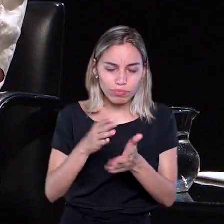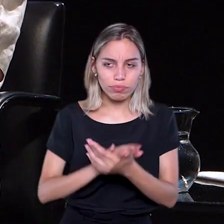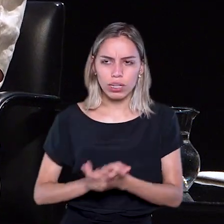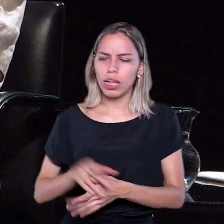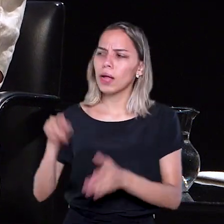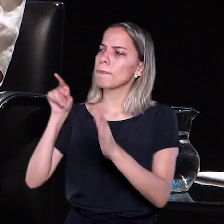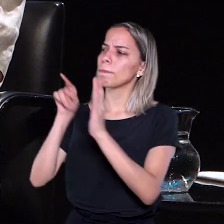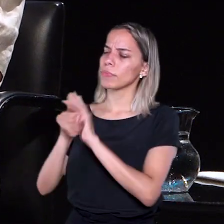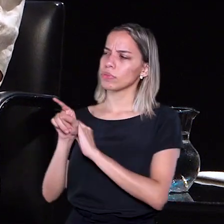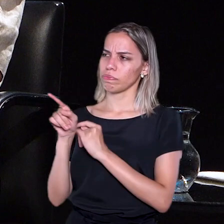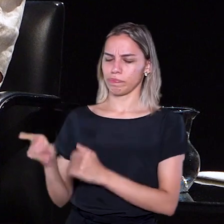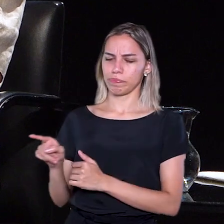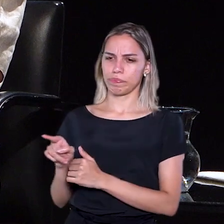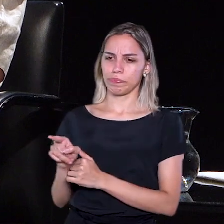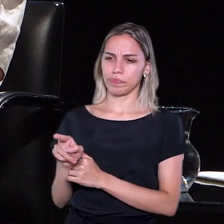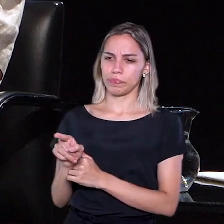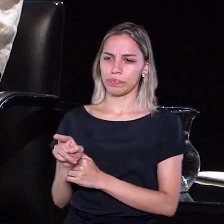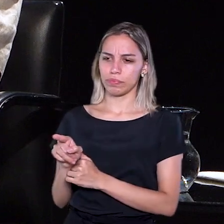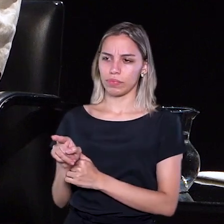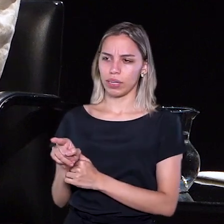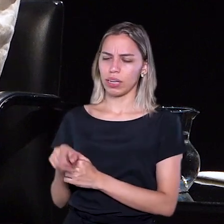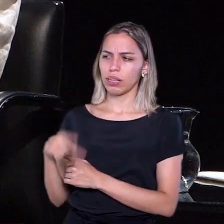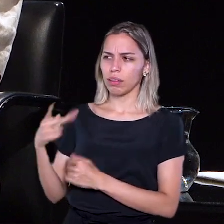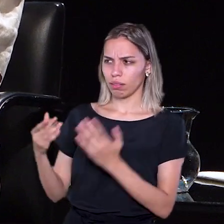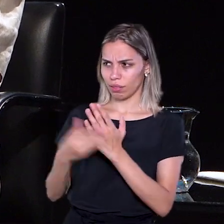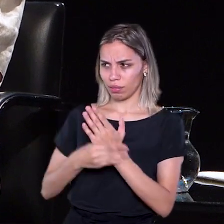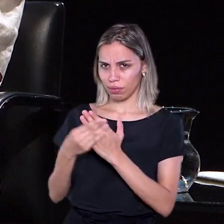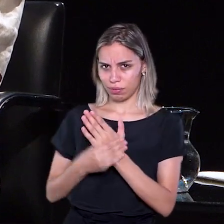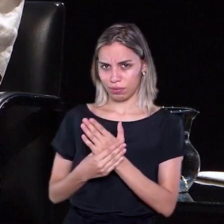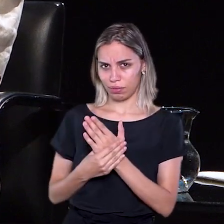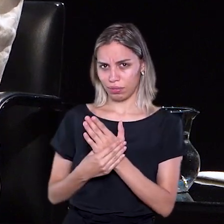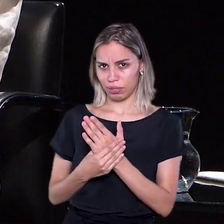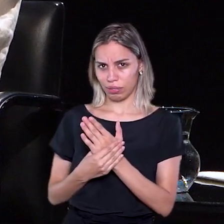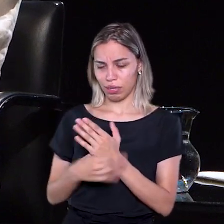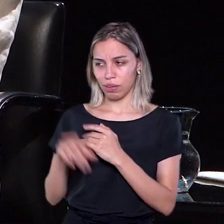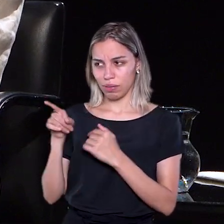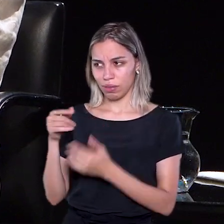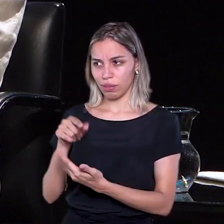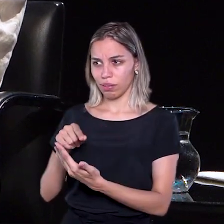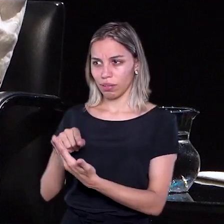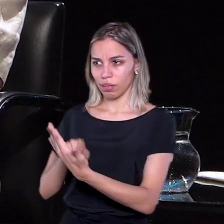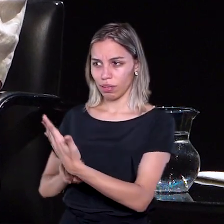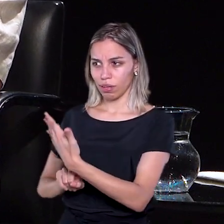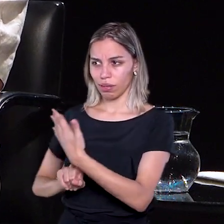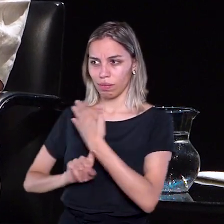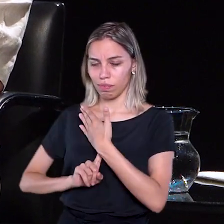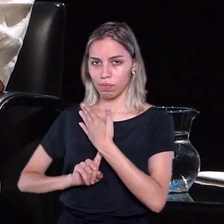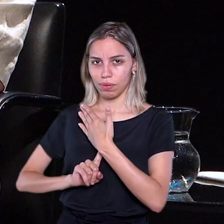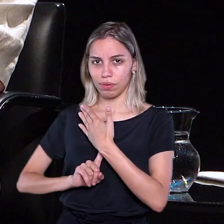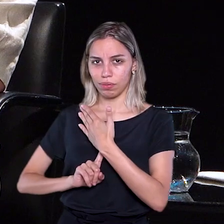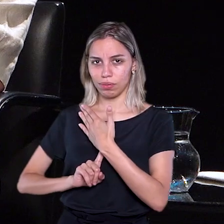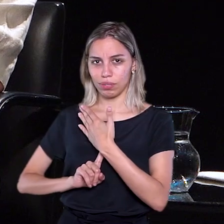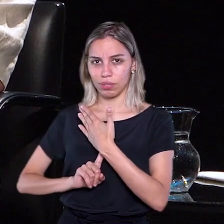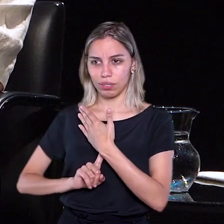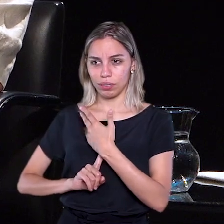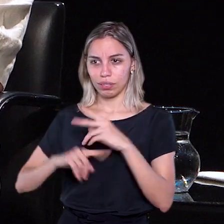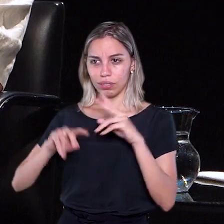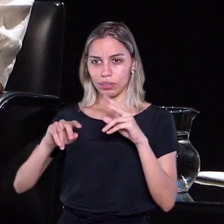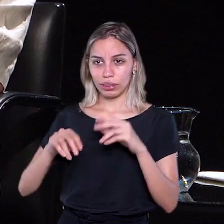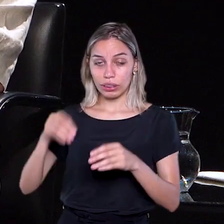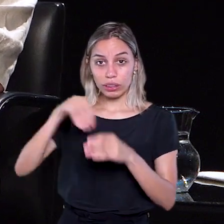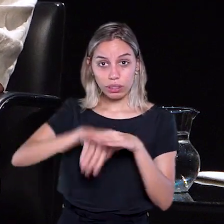seguinte, com relação ao seu livro, você mostra, através do direito, né,